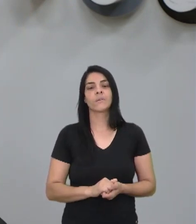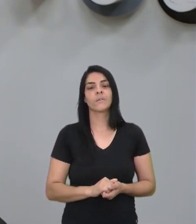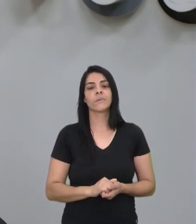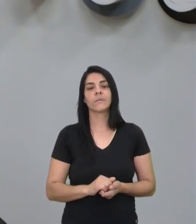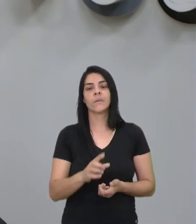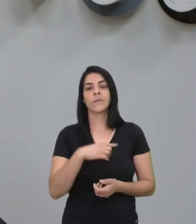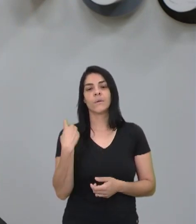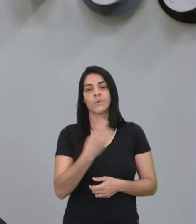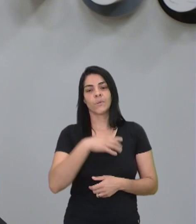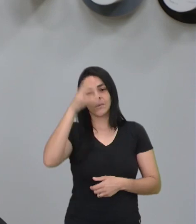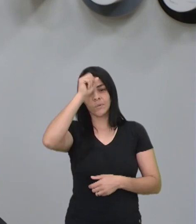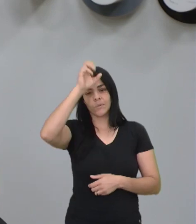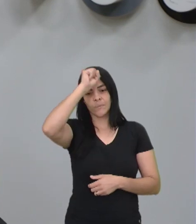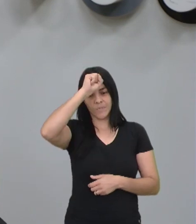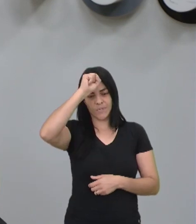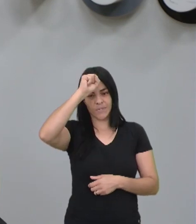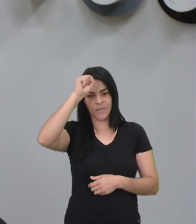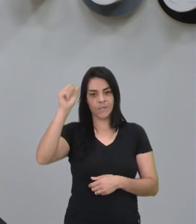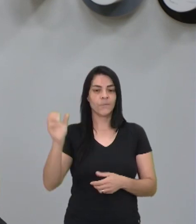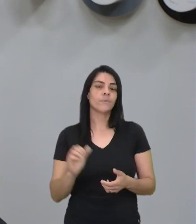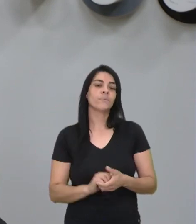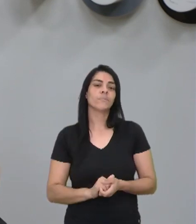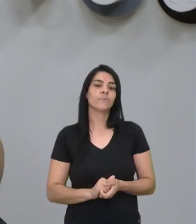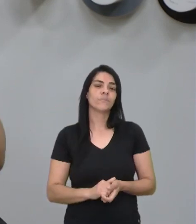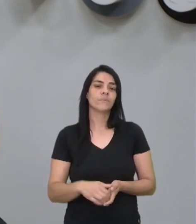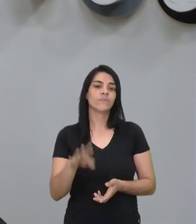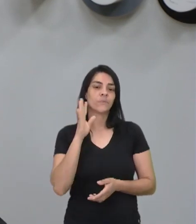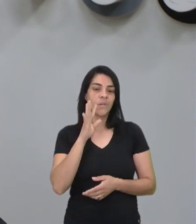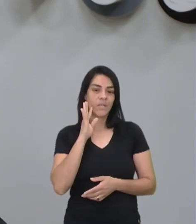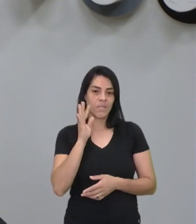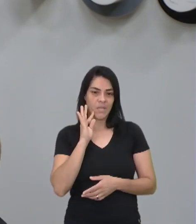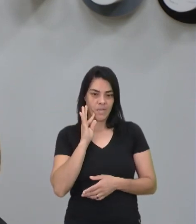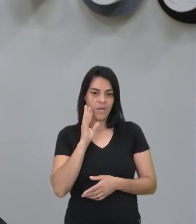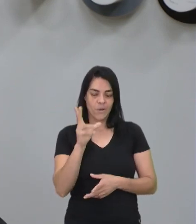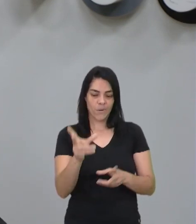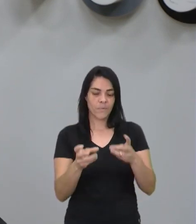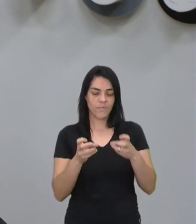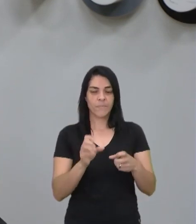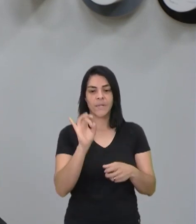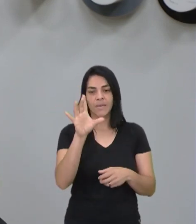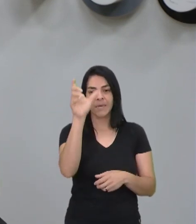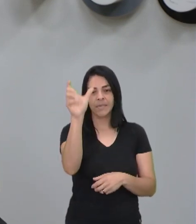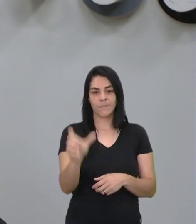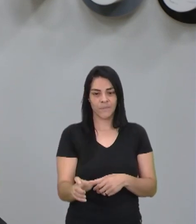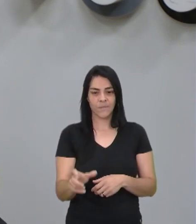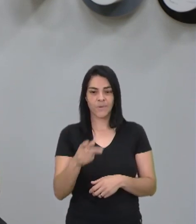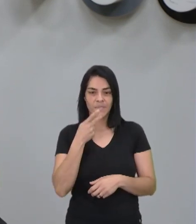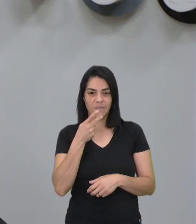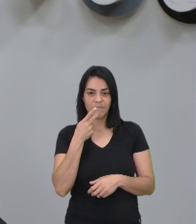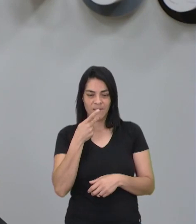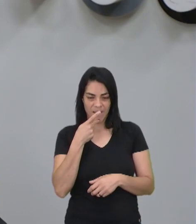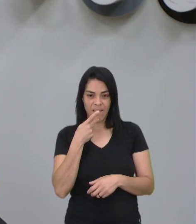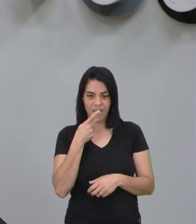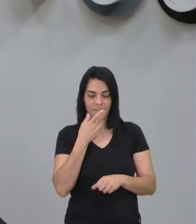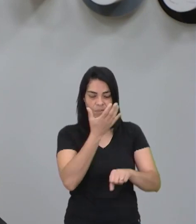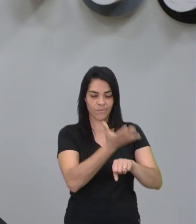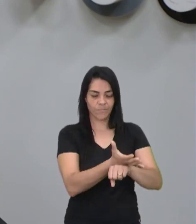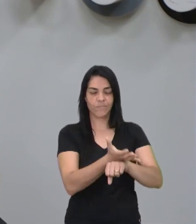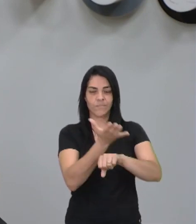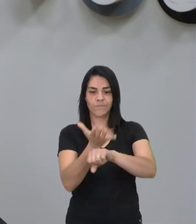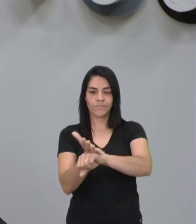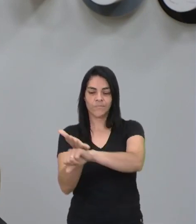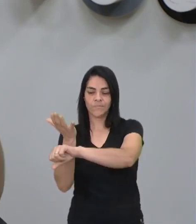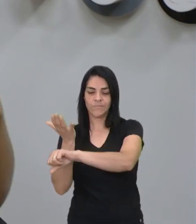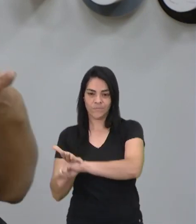nosso aprendizado, né? Então foi bem bacana ver o quanto cada um está falando aqui de dos seus